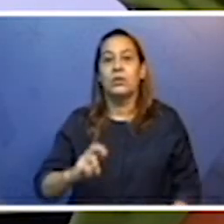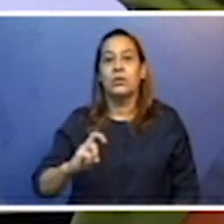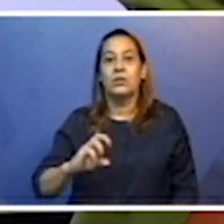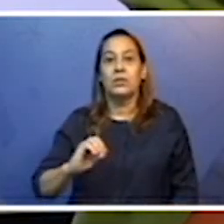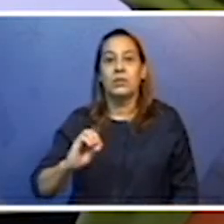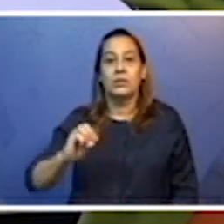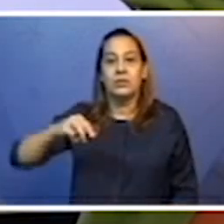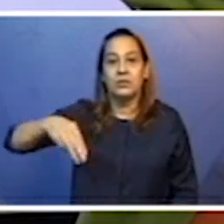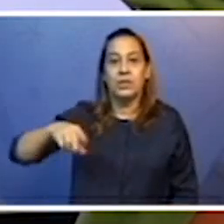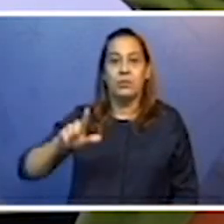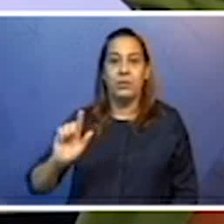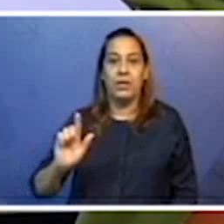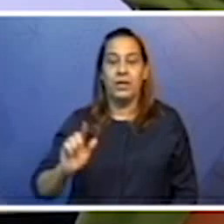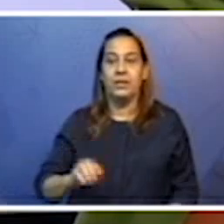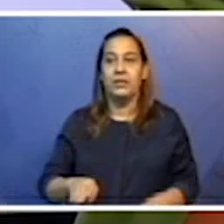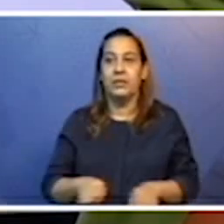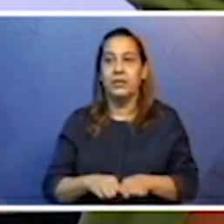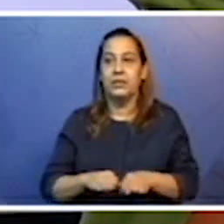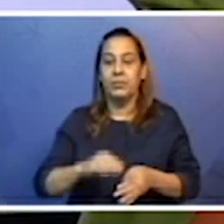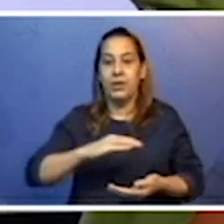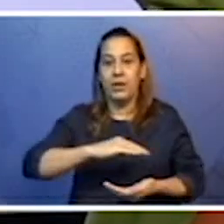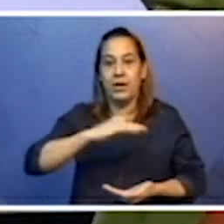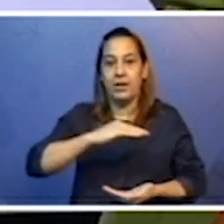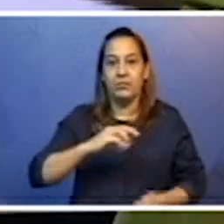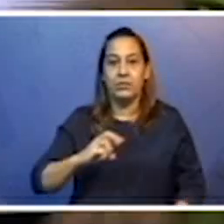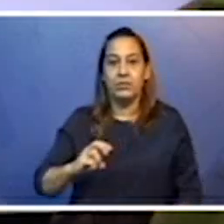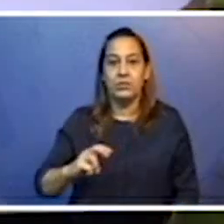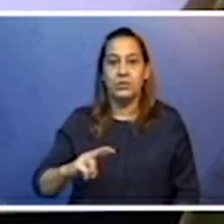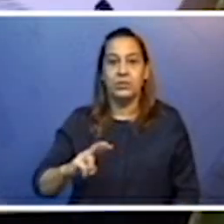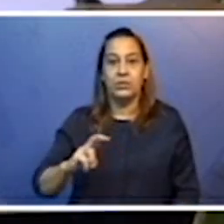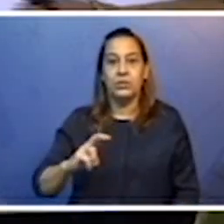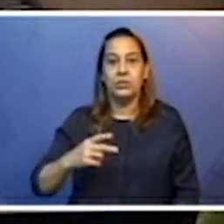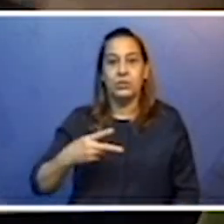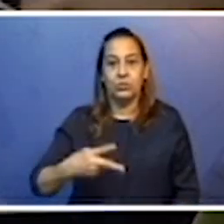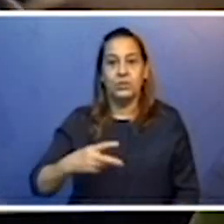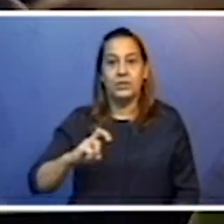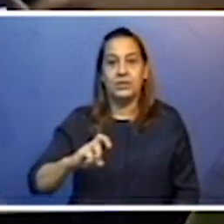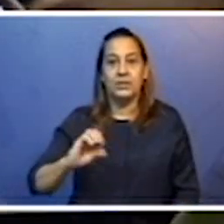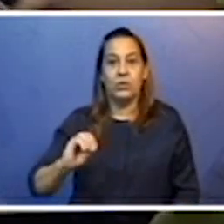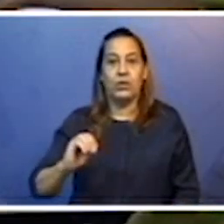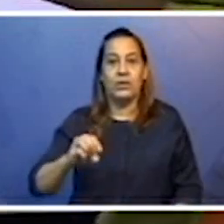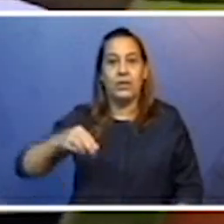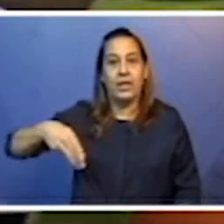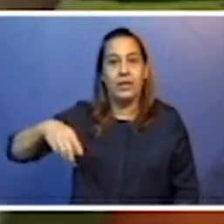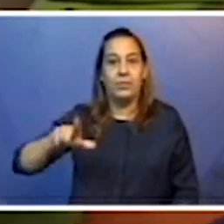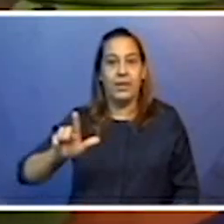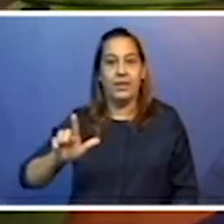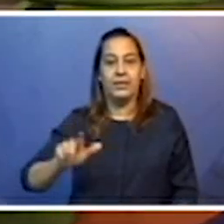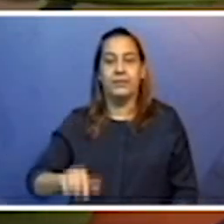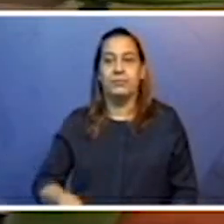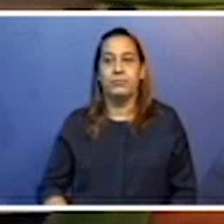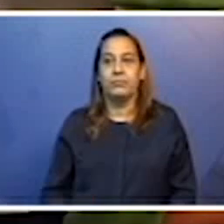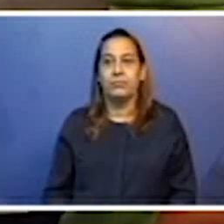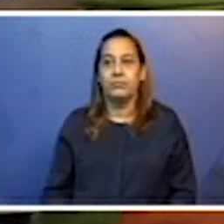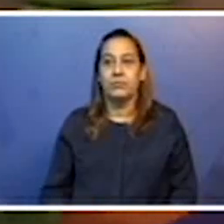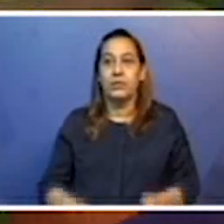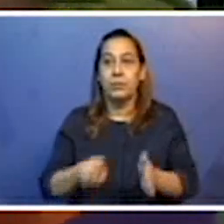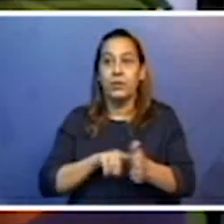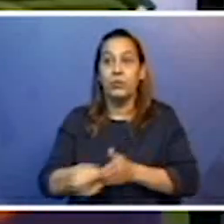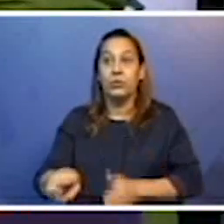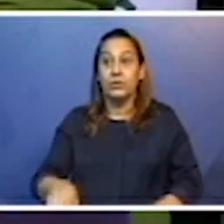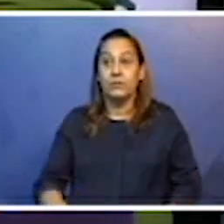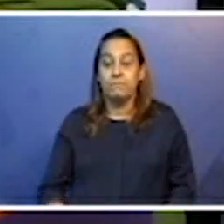nós tínhamos. E a pequenininha nós também tínhamos, 250 ml. Então, olha só o que tá